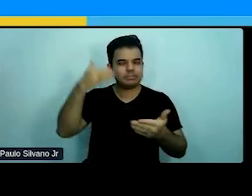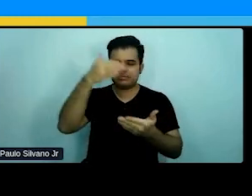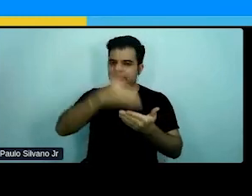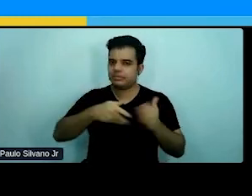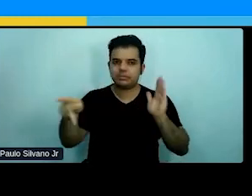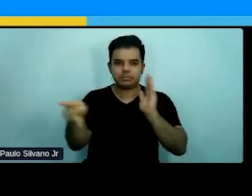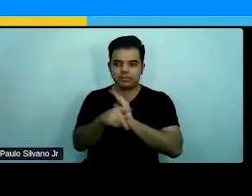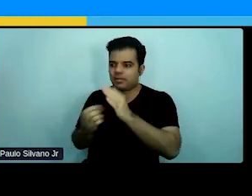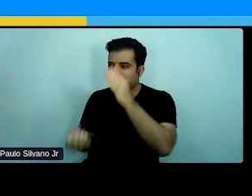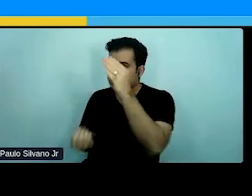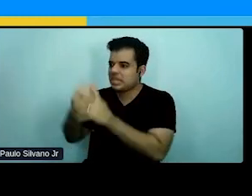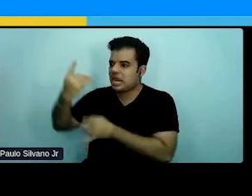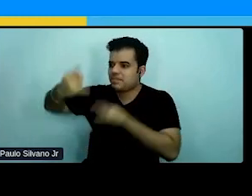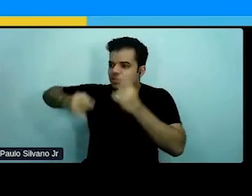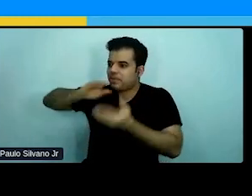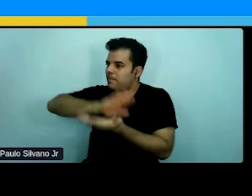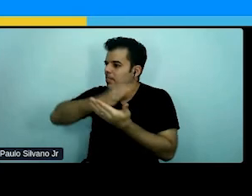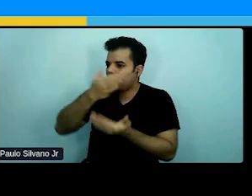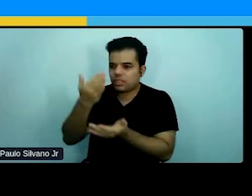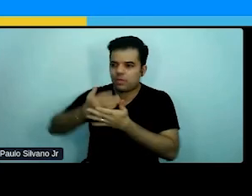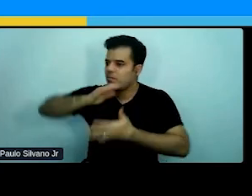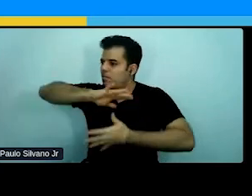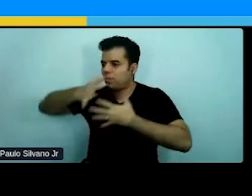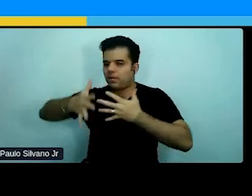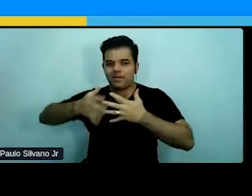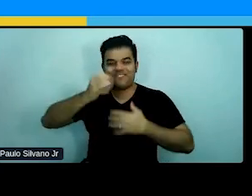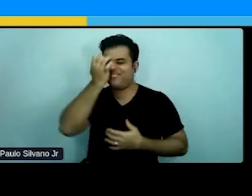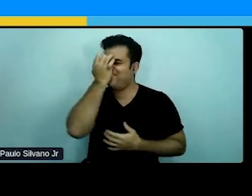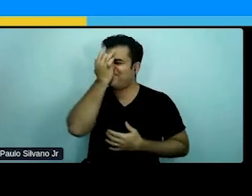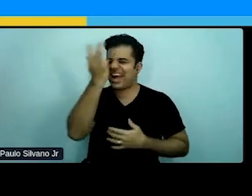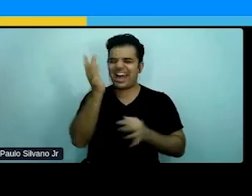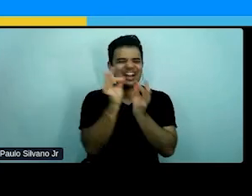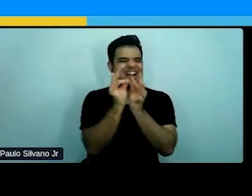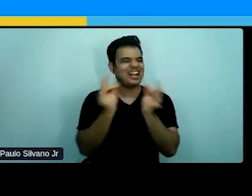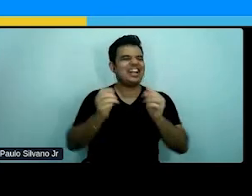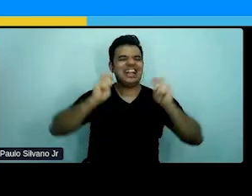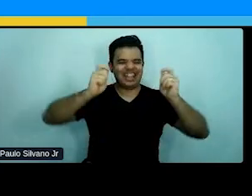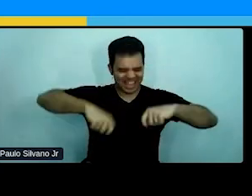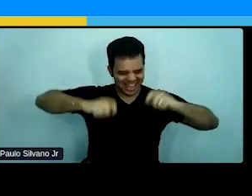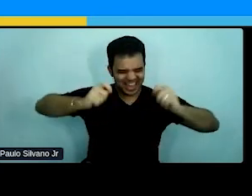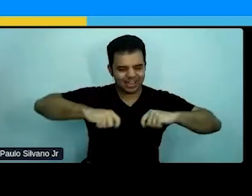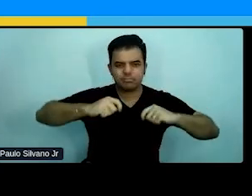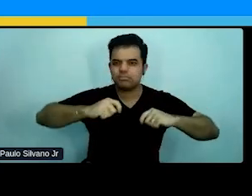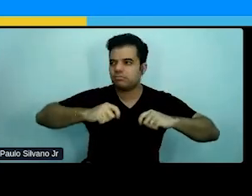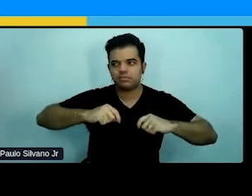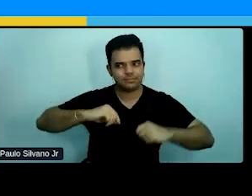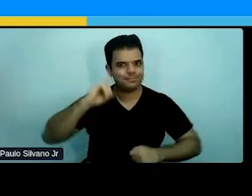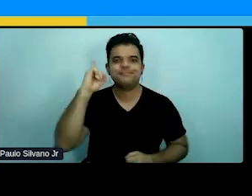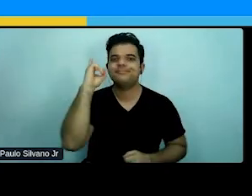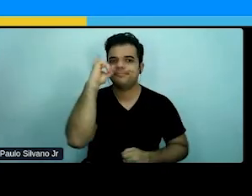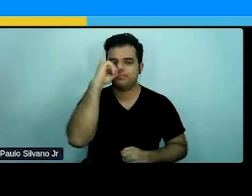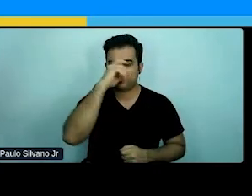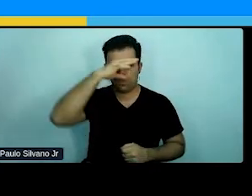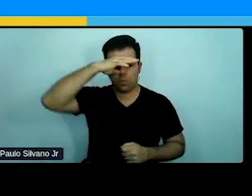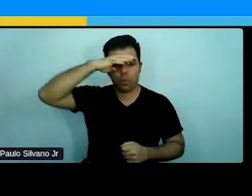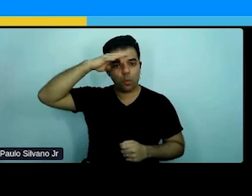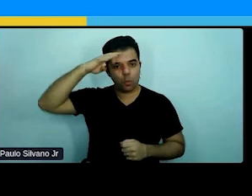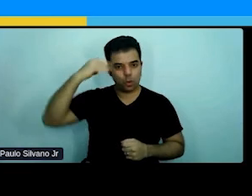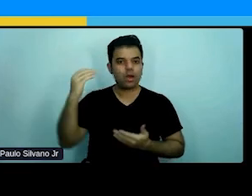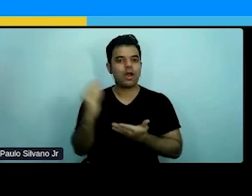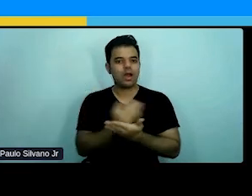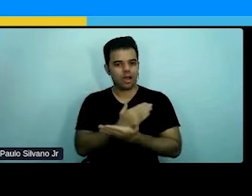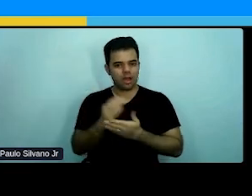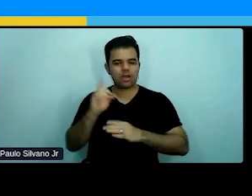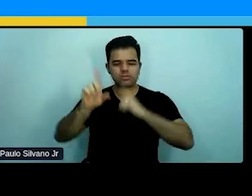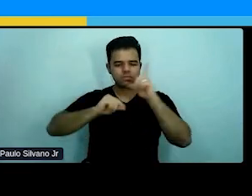para construir uma máquina de tradução, né? Nem tudo são flores, a gente tem aí diversos desafios, tá? E aí eu selecionei alguns e trouxe aqui